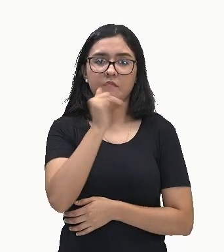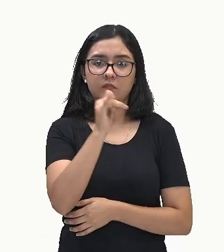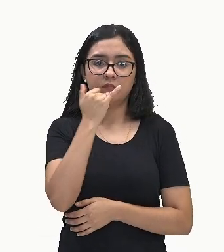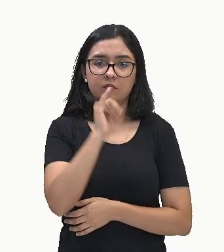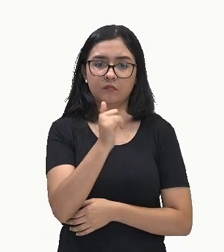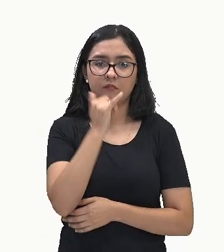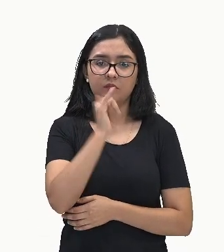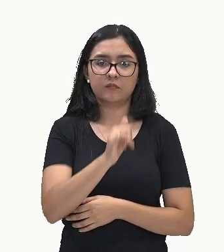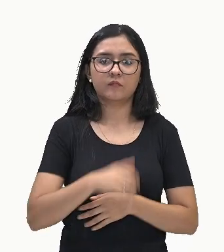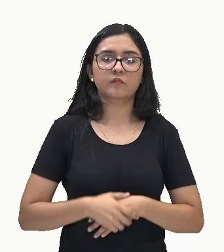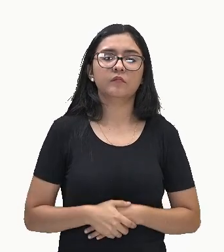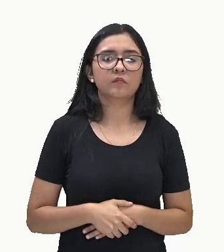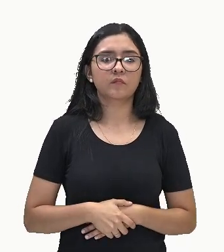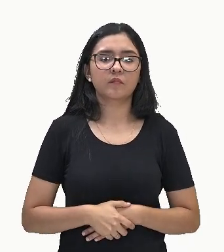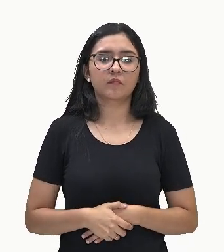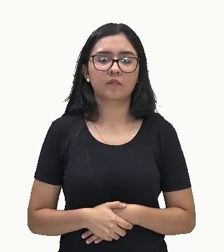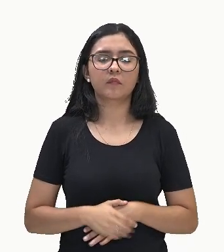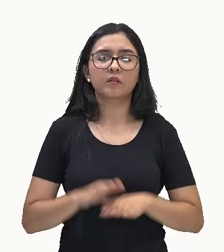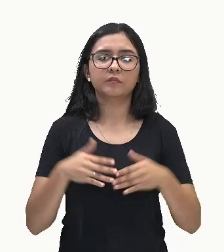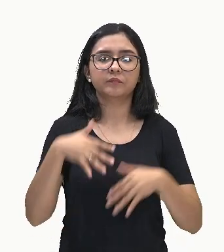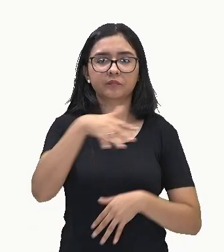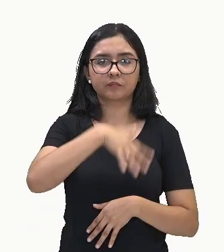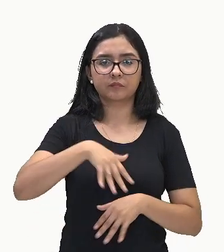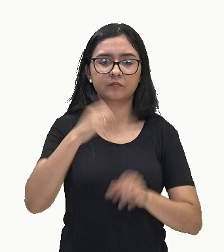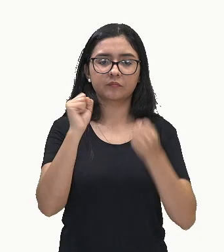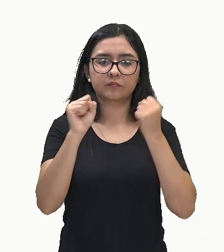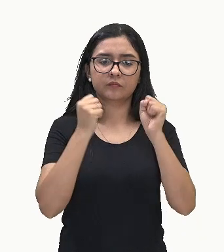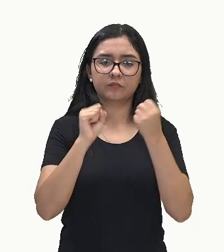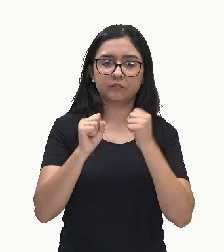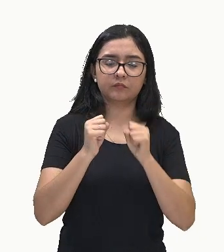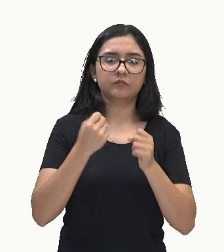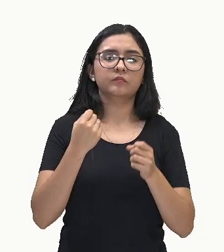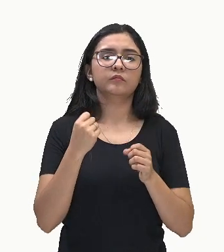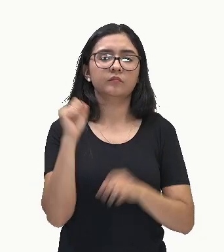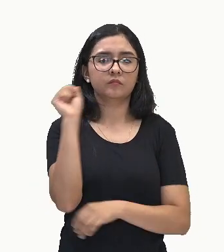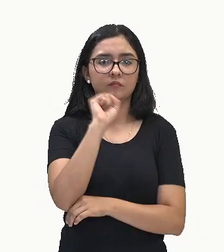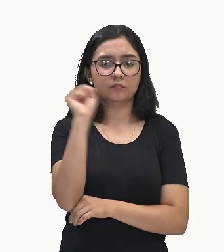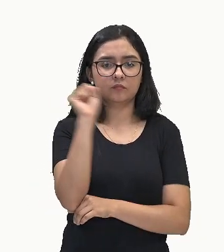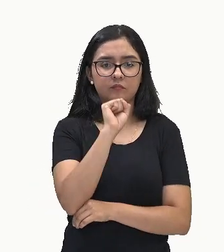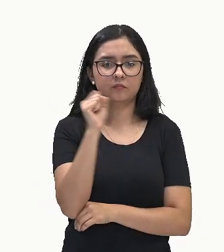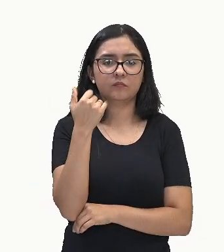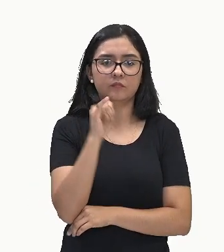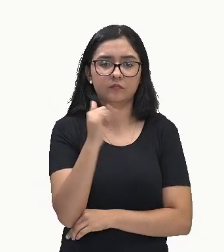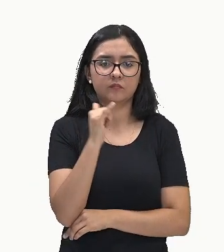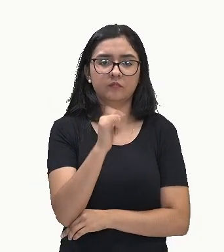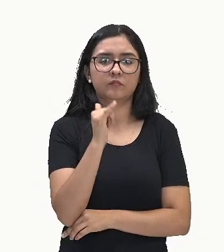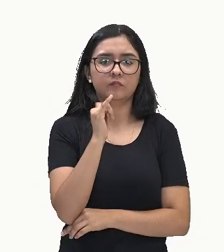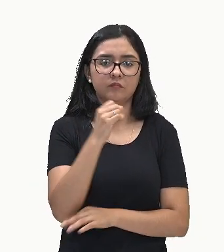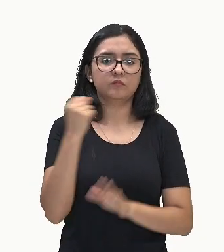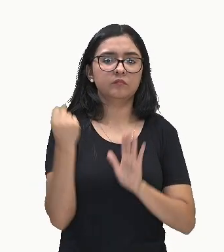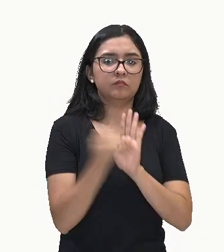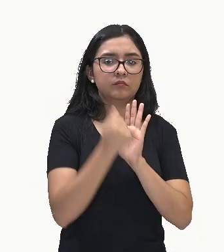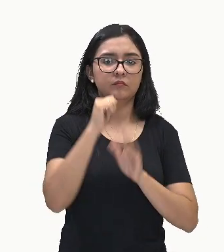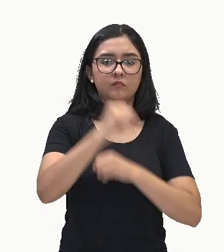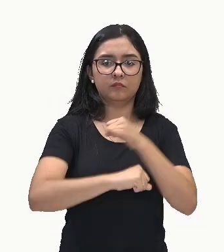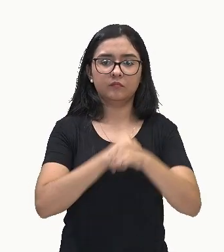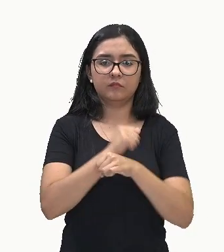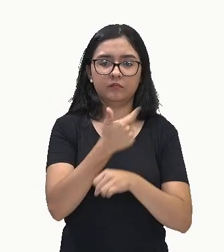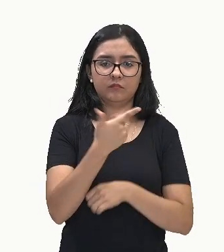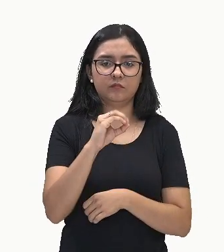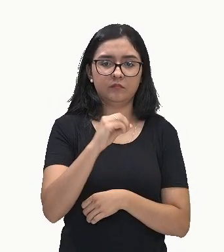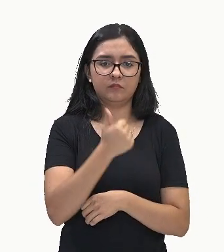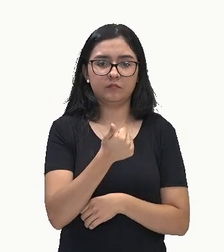aie o mercado de veículos elétricos atingiu um novo Marco em 2016 quando foram